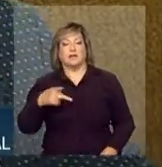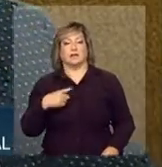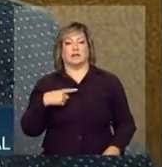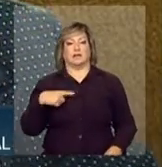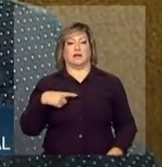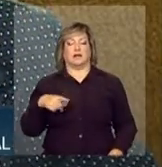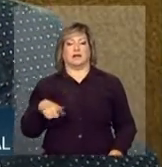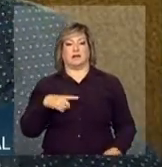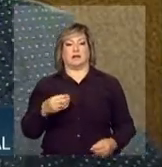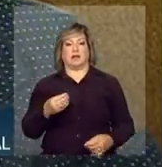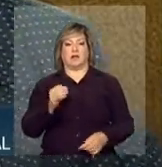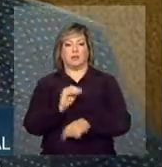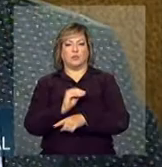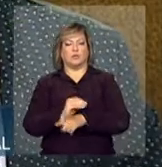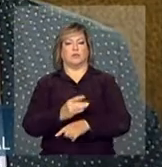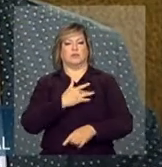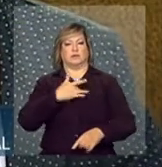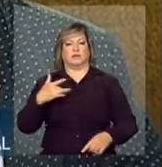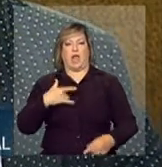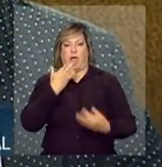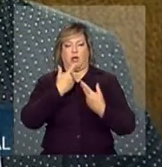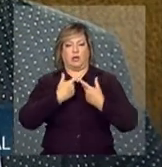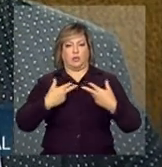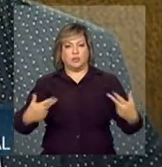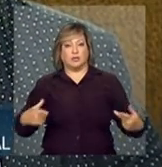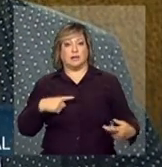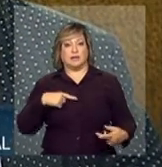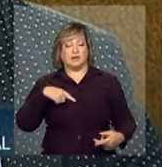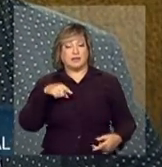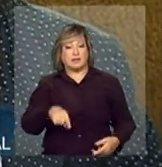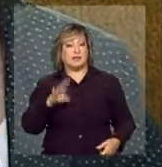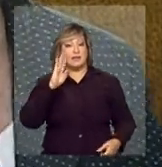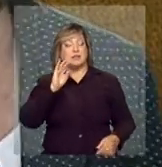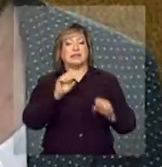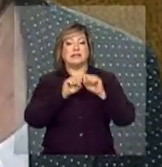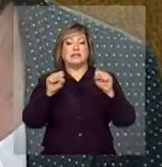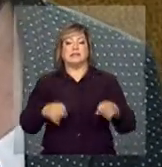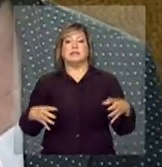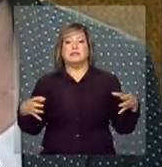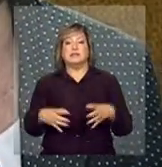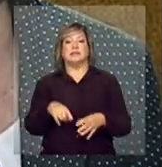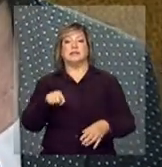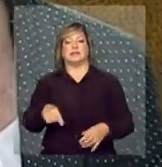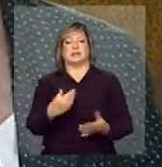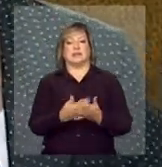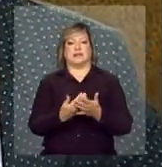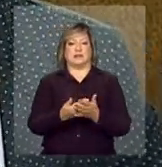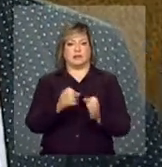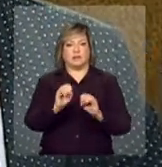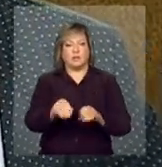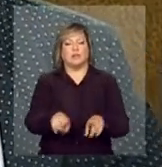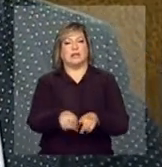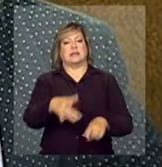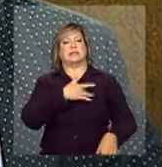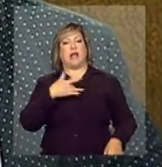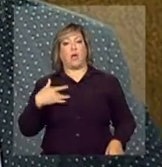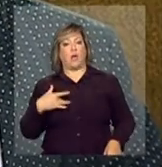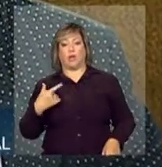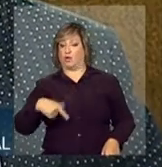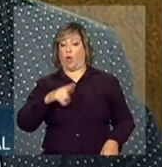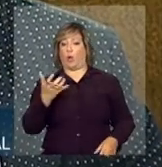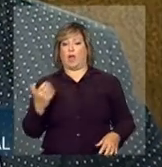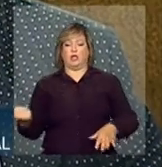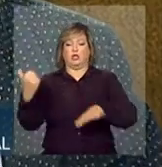sistema único de saúde. Parte da nossa política de segurança alimentar e nutricional é construída via sistema de educação. Nós não queremos substituir